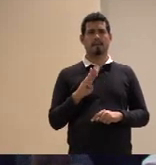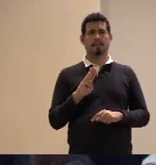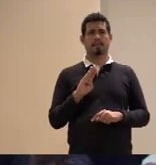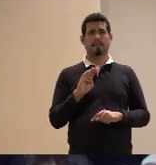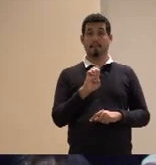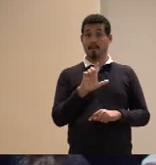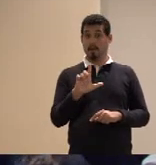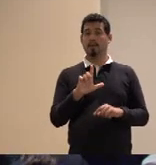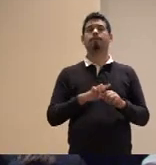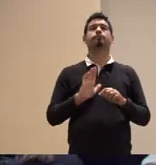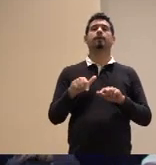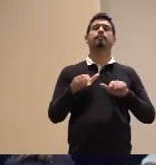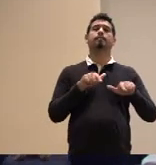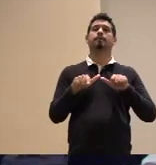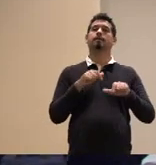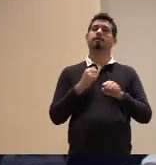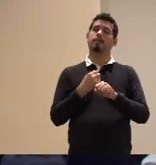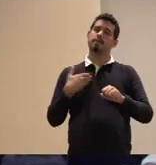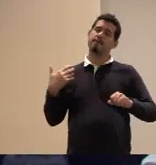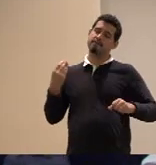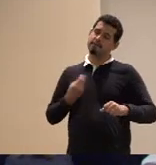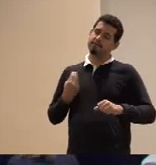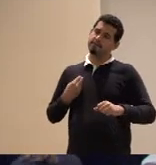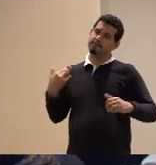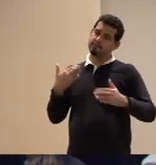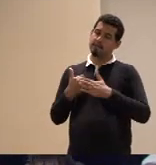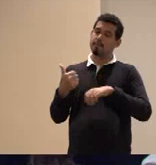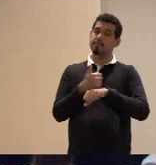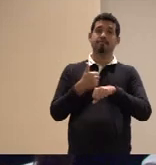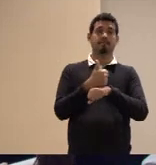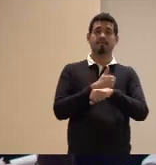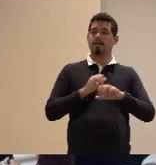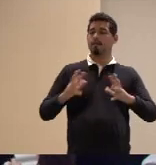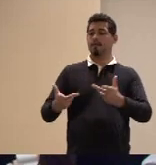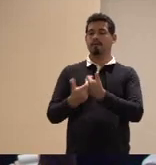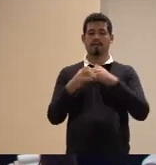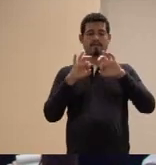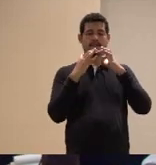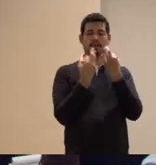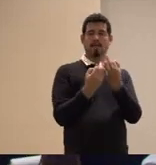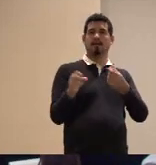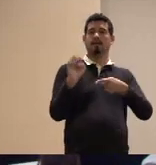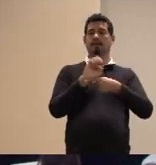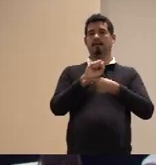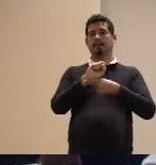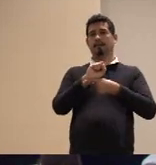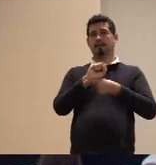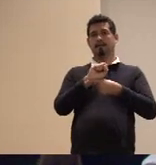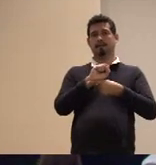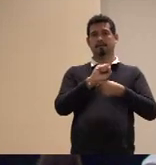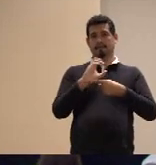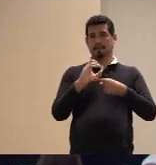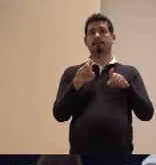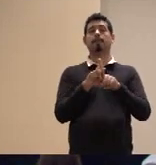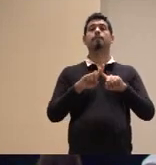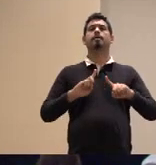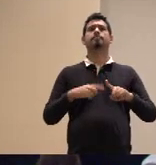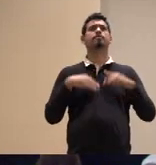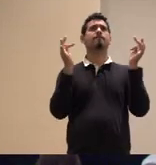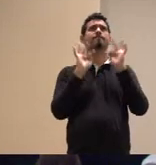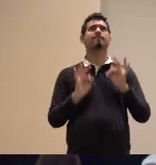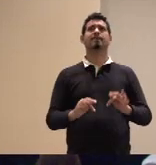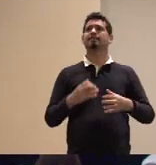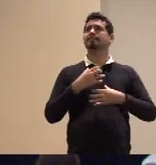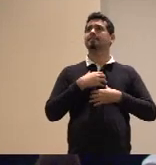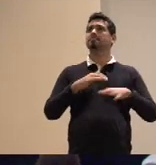Judiciário. Trabalhei ao longo da minha vida profissional com acolhimento familiar em Santa Catarina. E fico muito feliz de ver esse